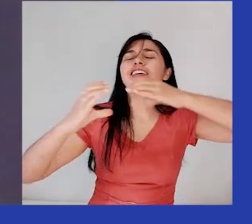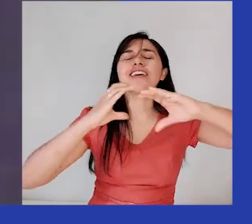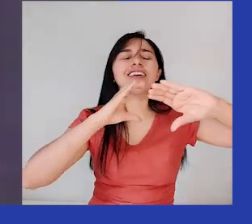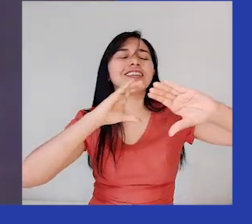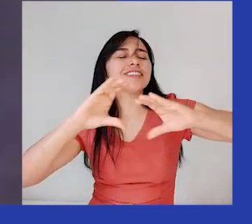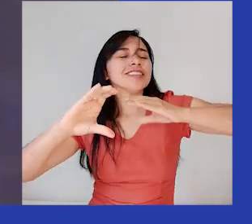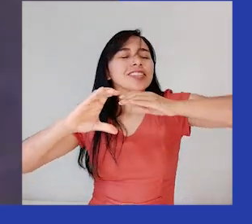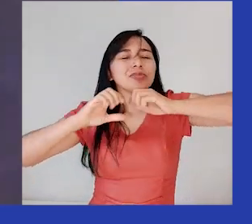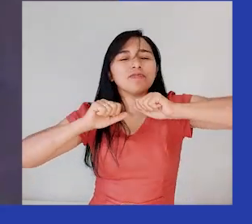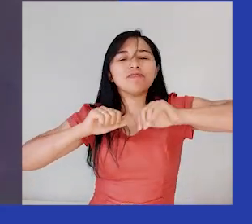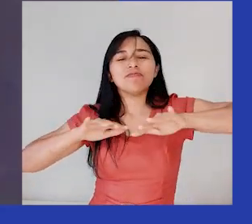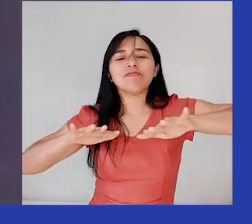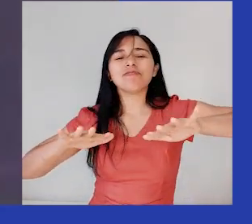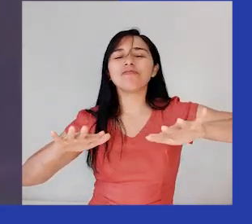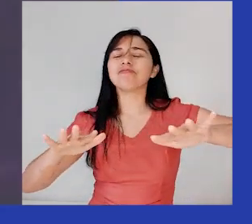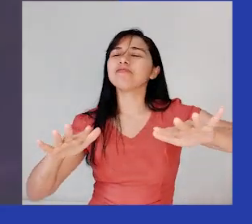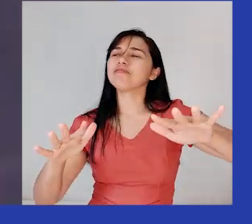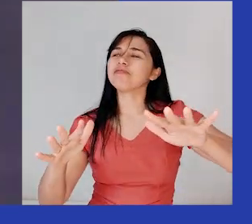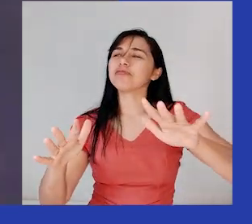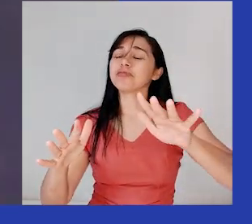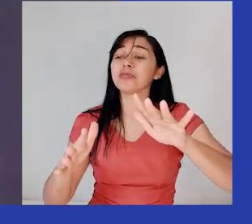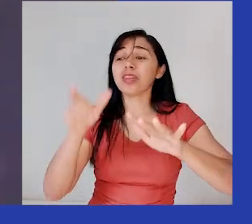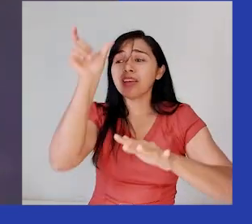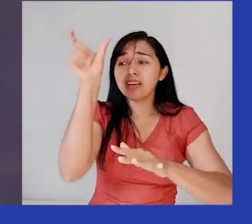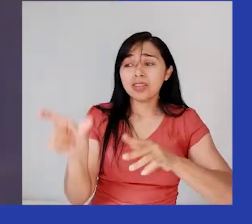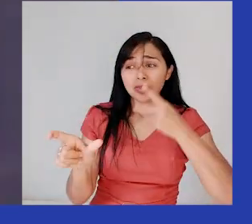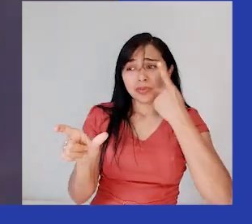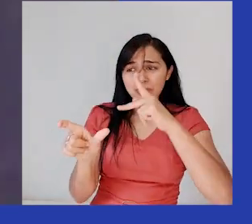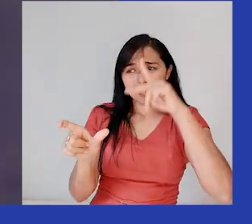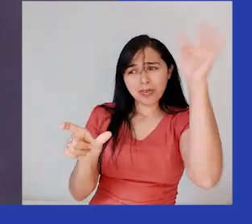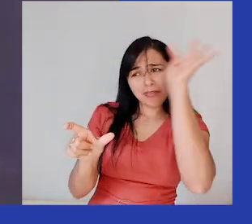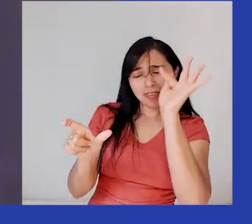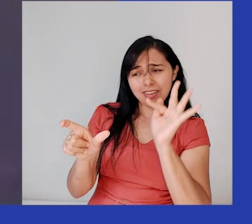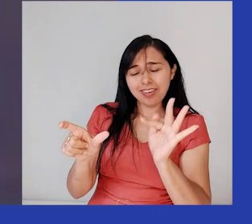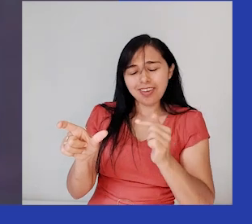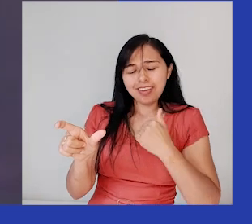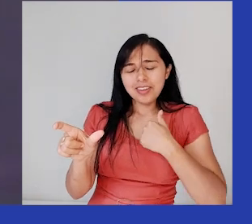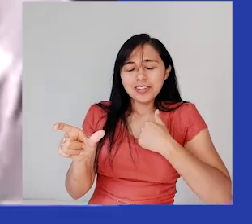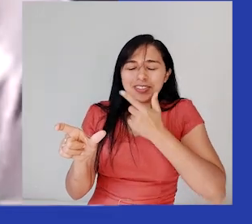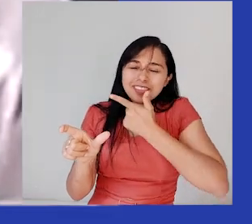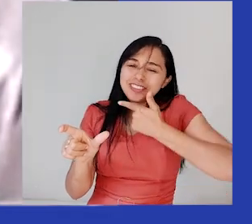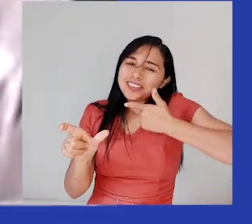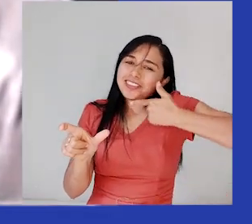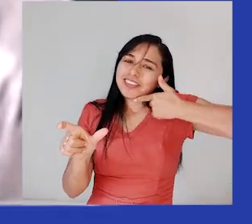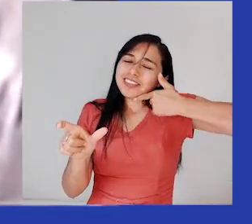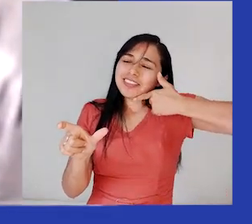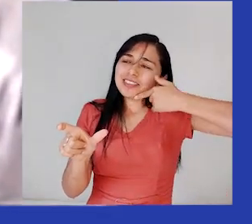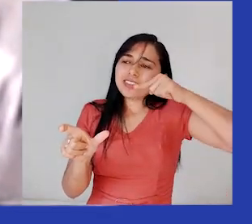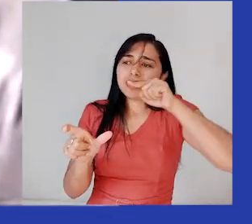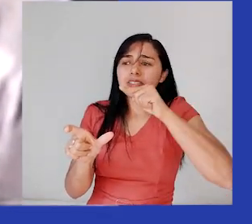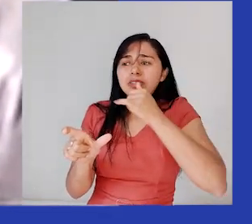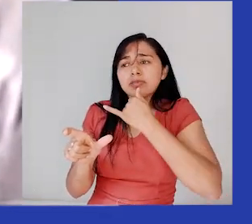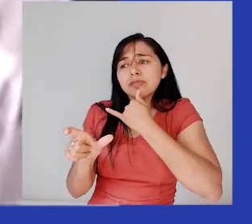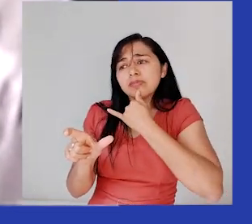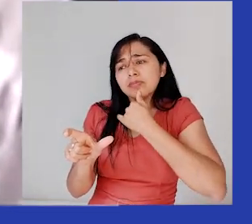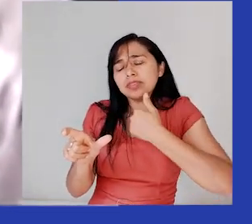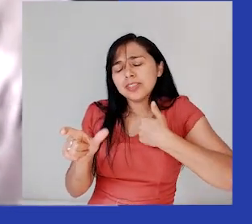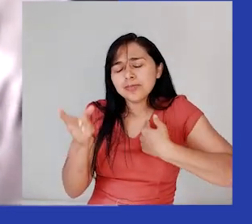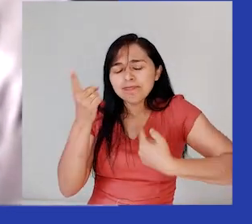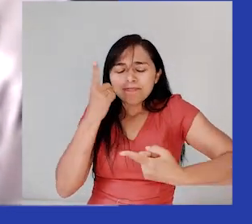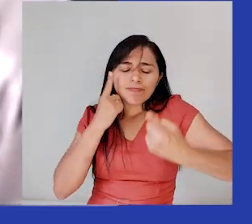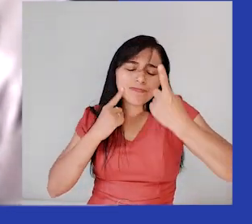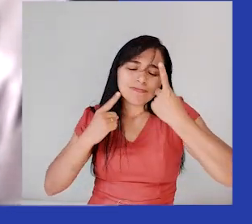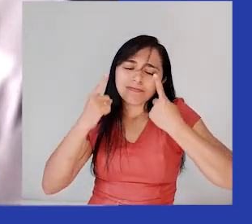e rir meu riso, e derramar meu pranto ao seu pesar, ao